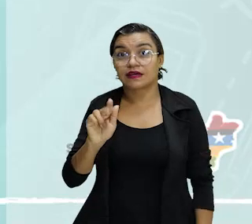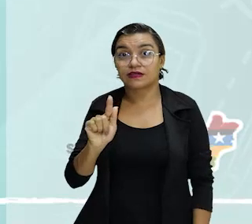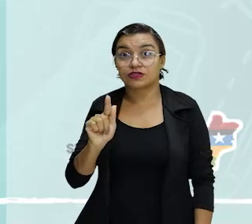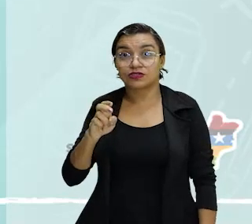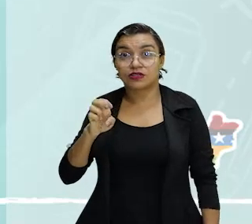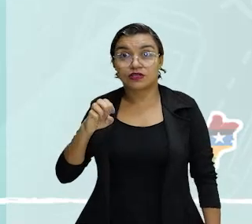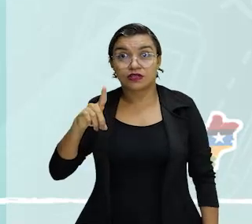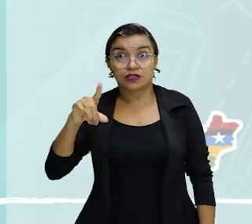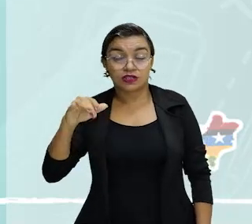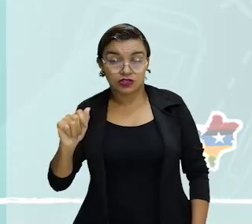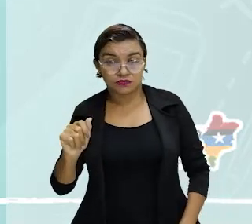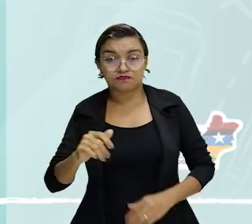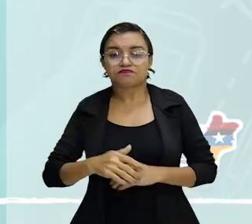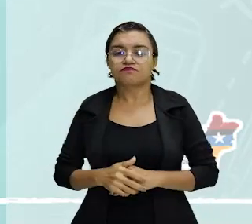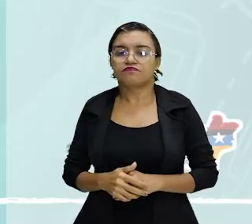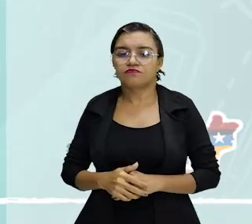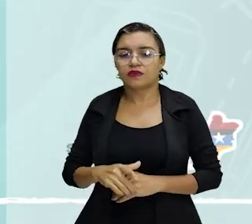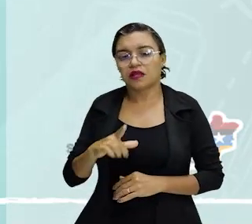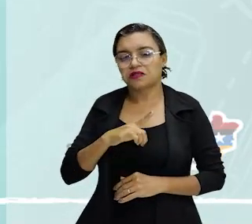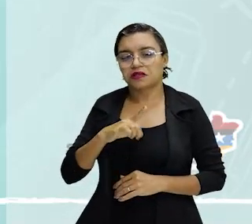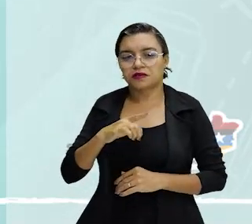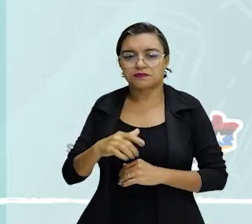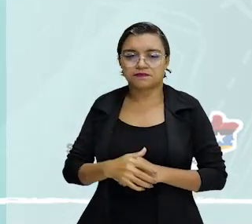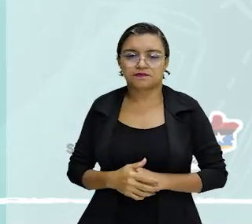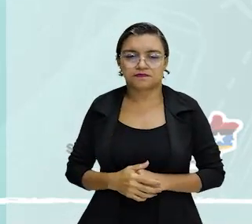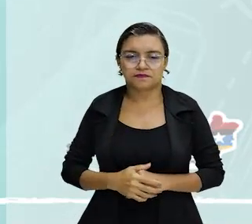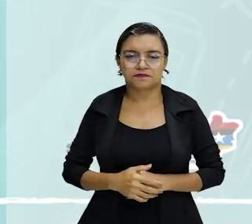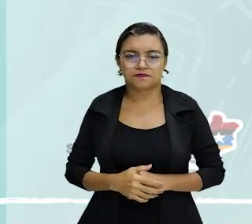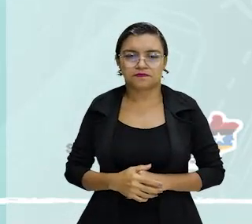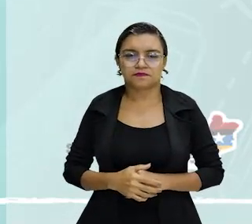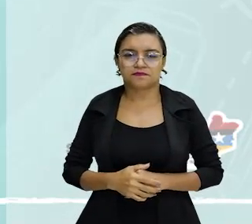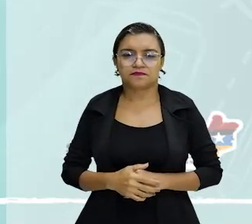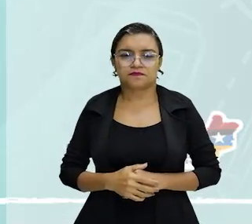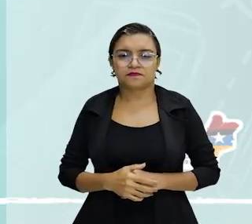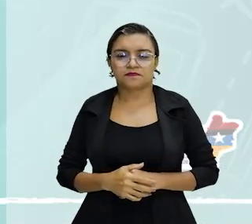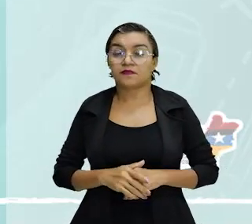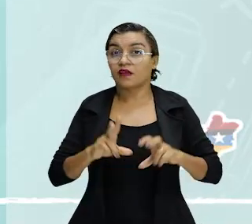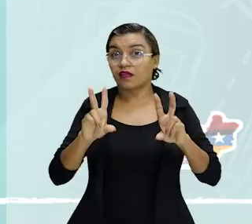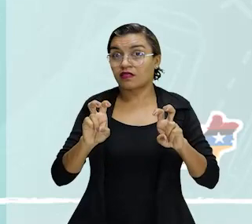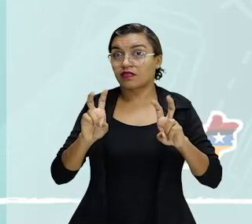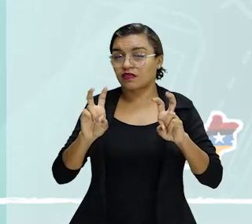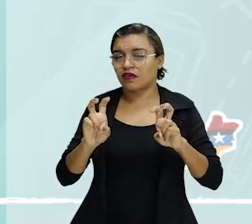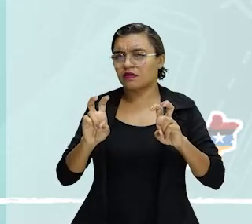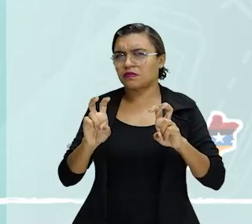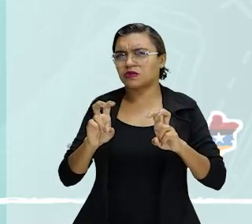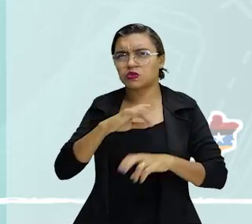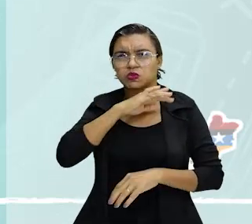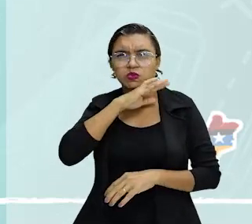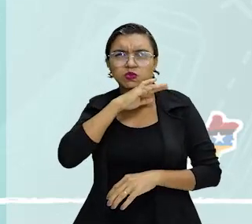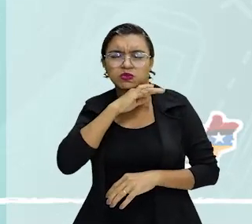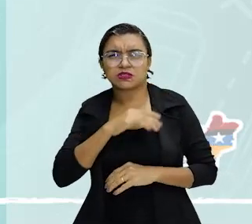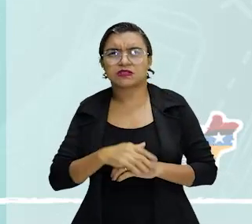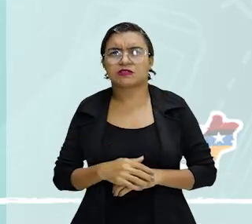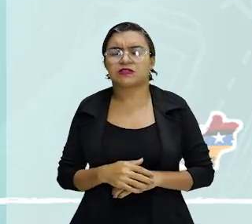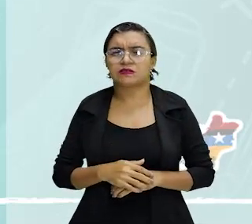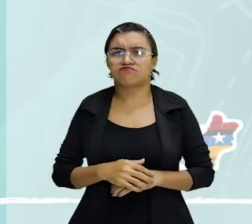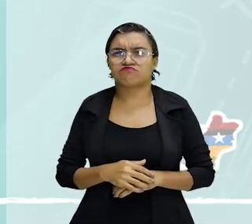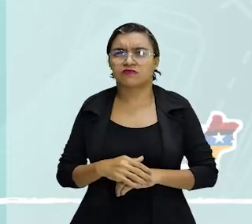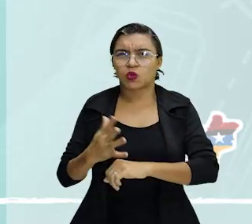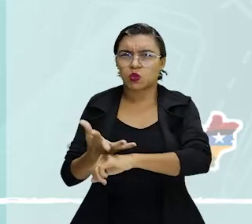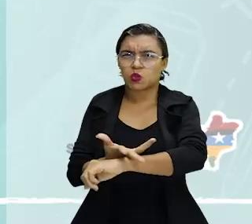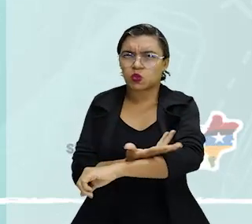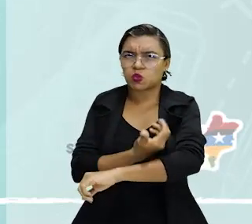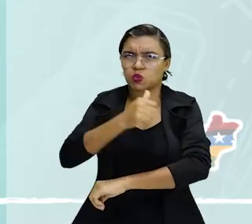da comédia. Na tragédia, nós temos dark themes, então são temas bem mais sombrios, de carga emocional